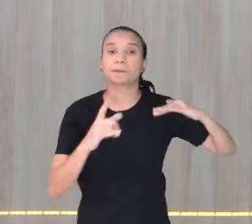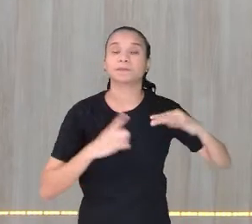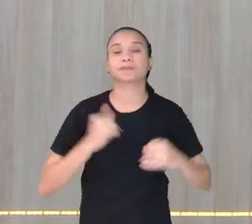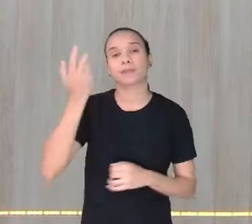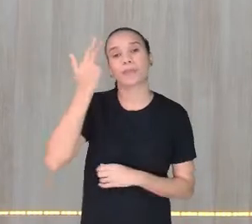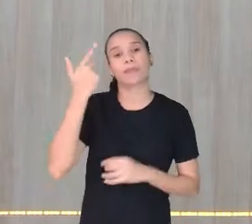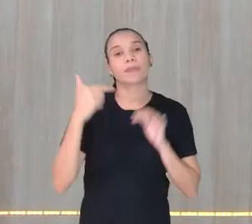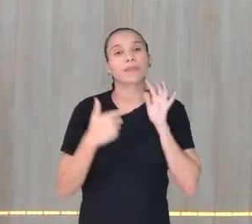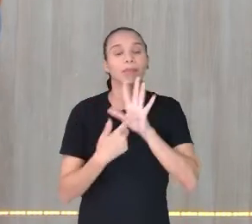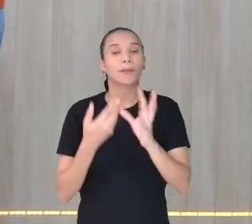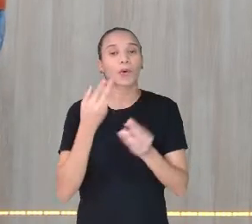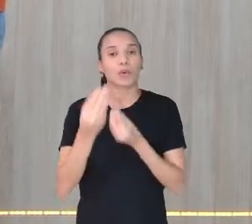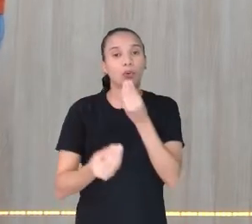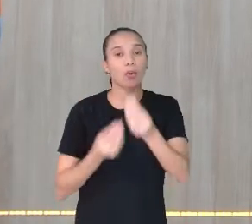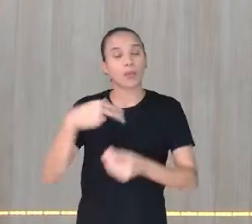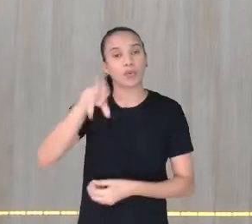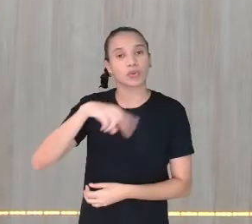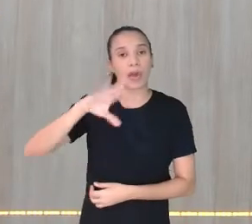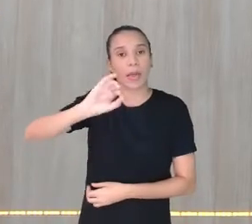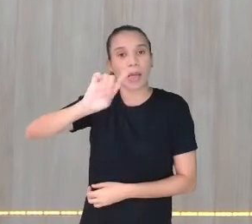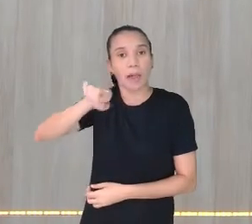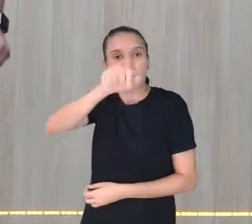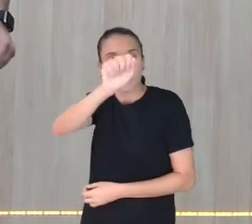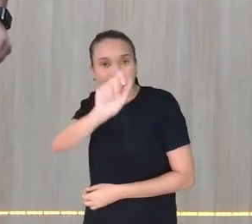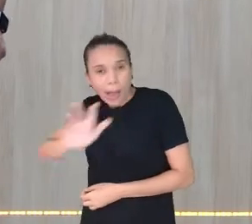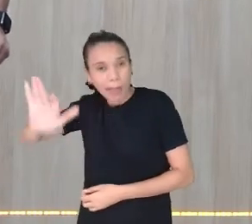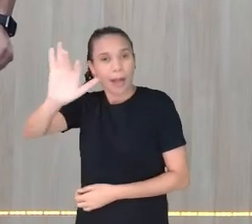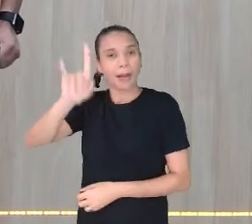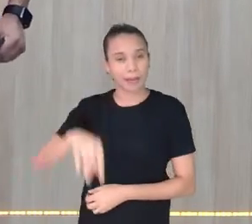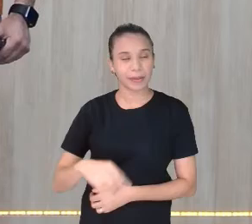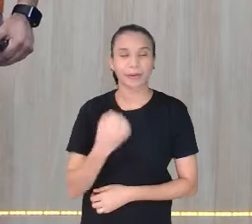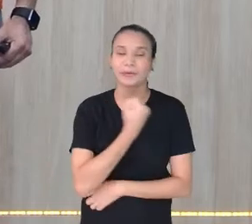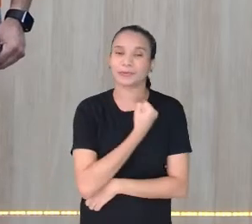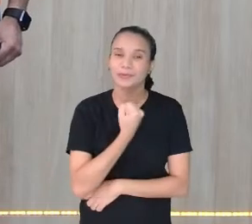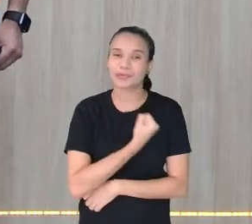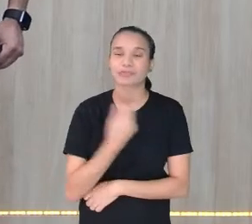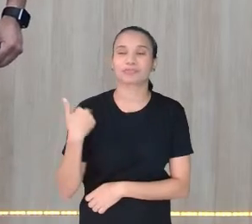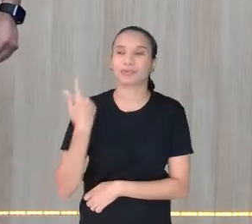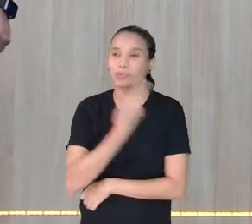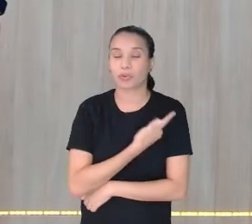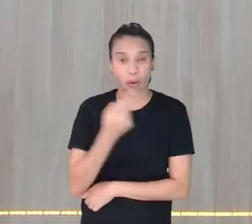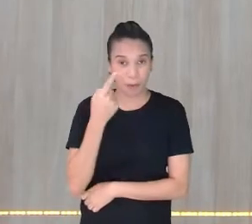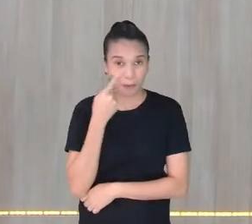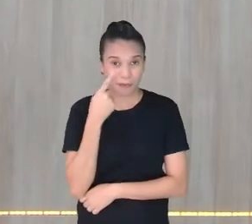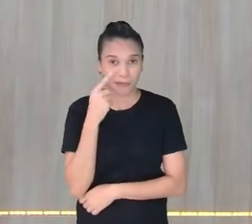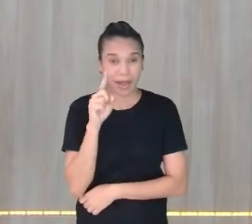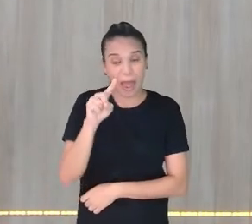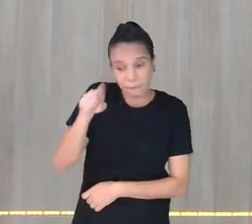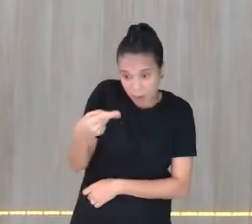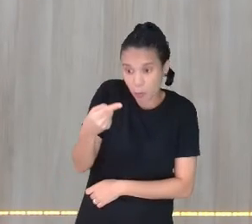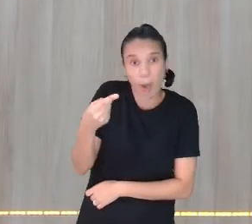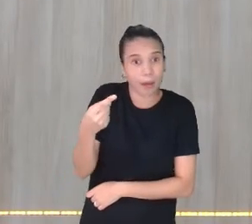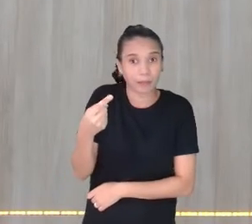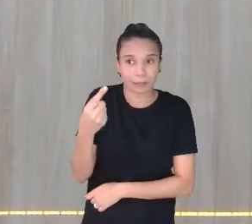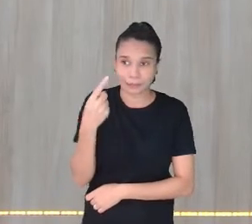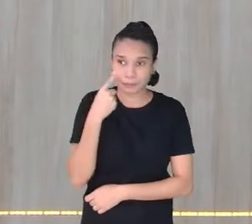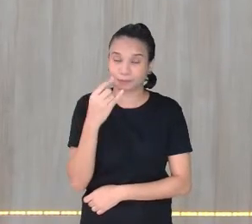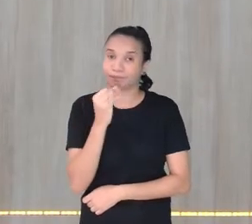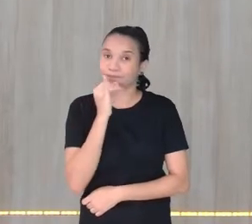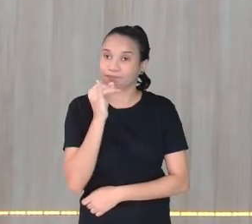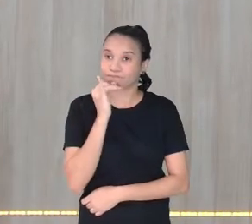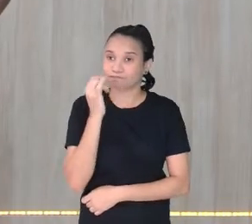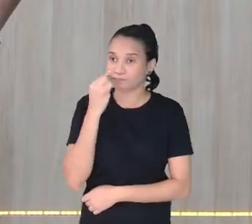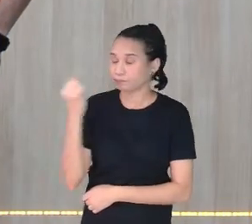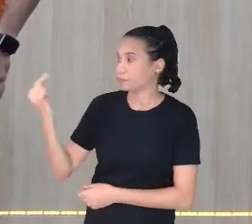são indicadas através de números decimais, que são os números que aparecem lá, as vírgulas. Então, por exemplo, aqui,